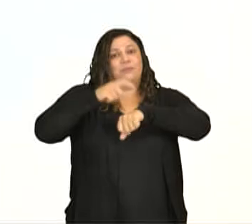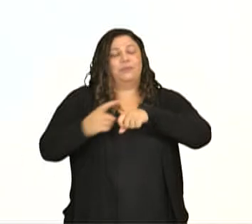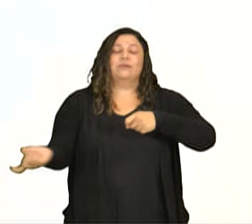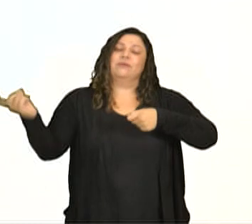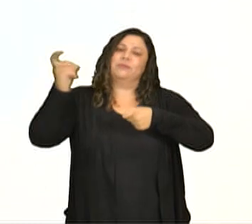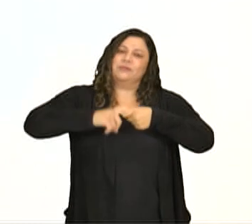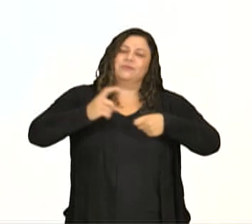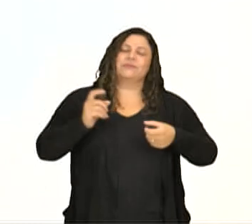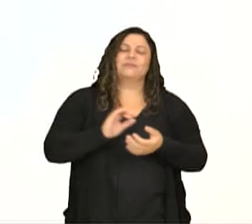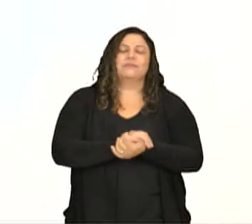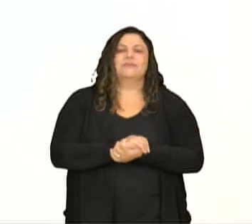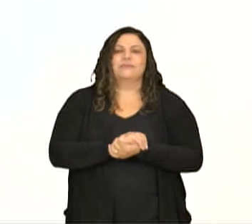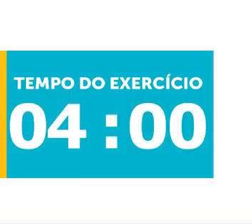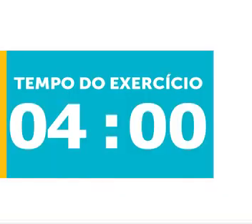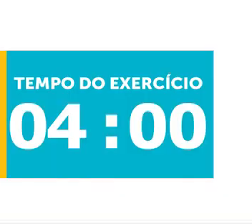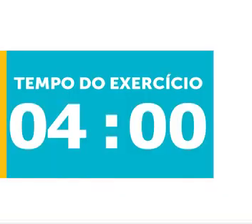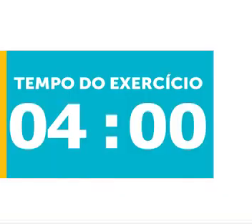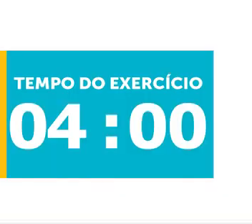aí.